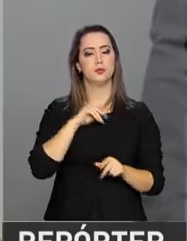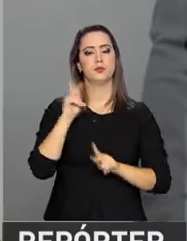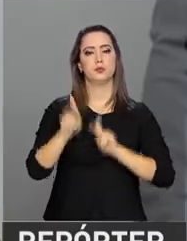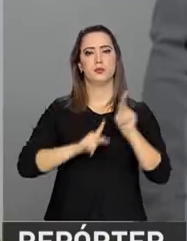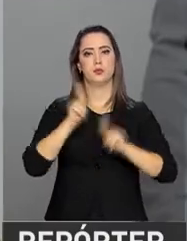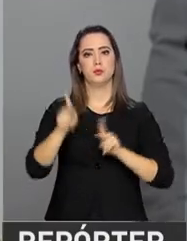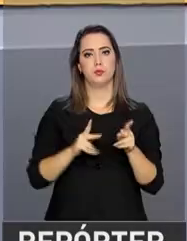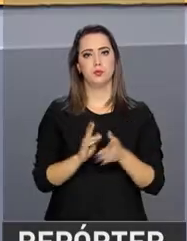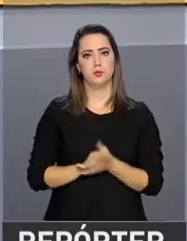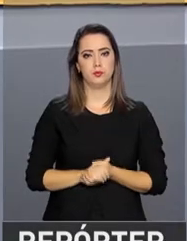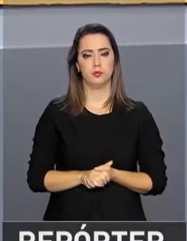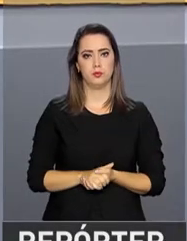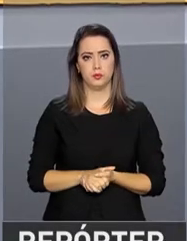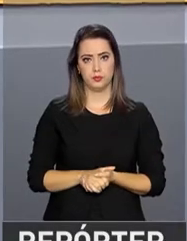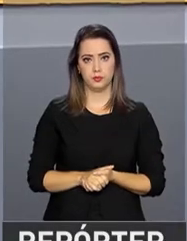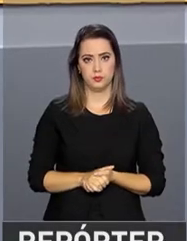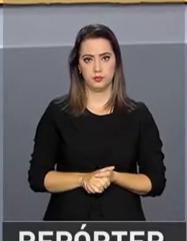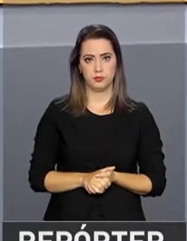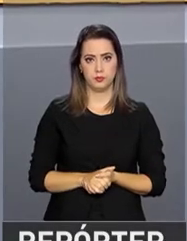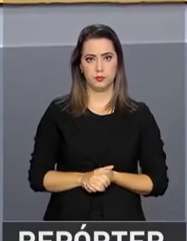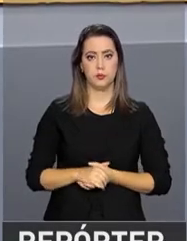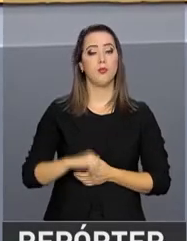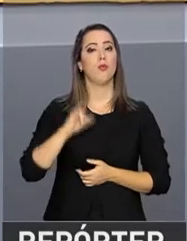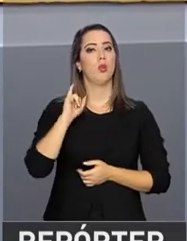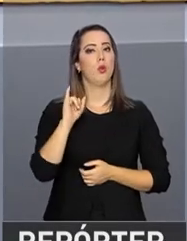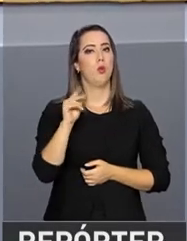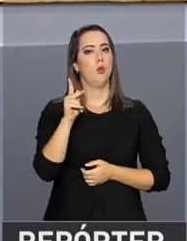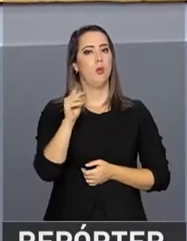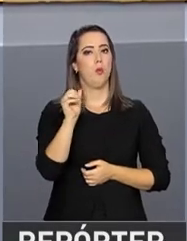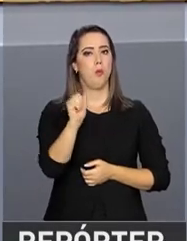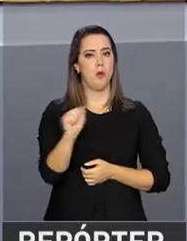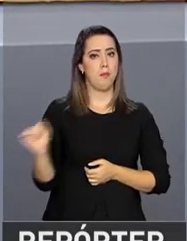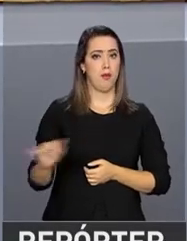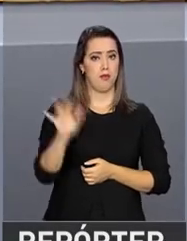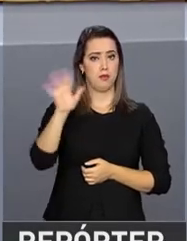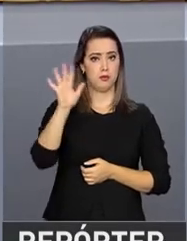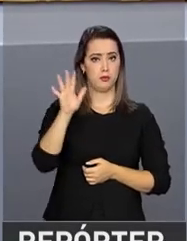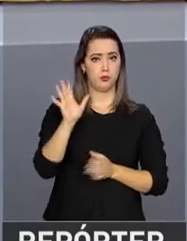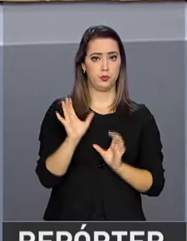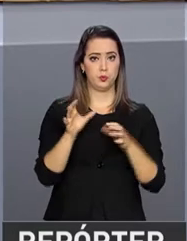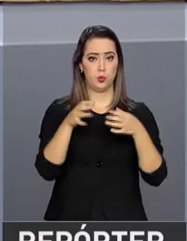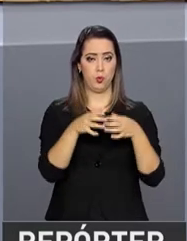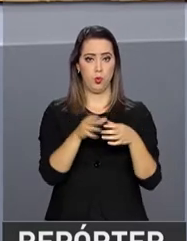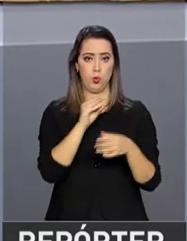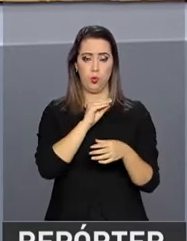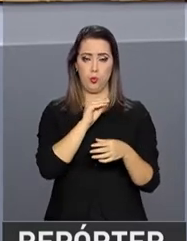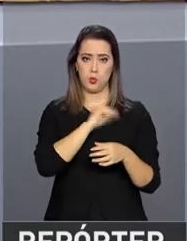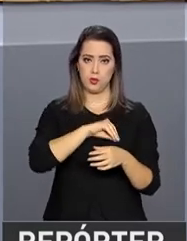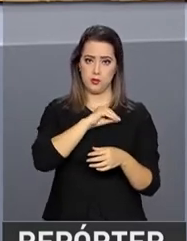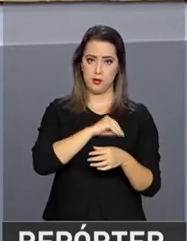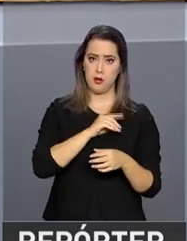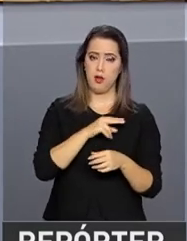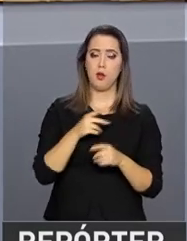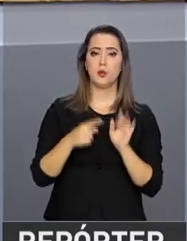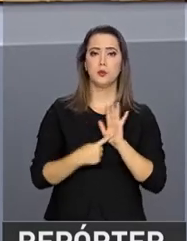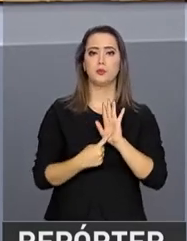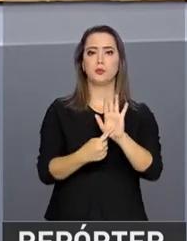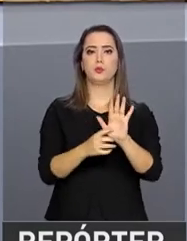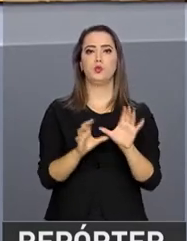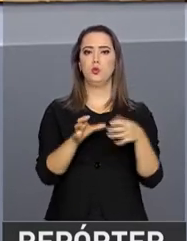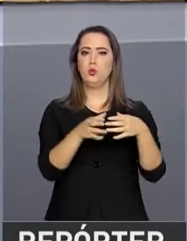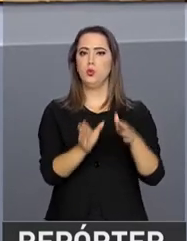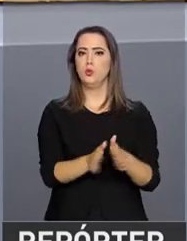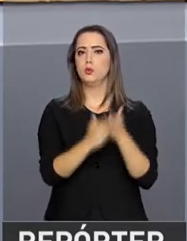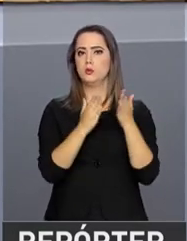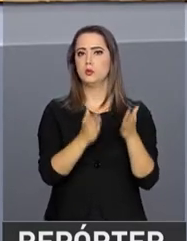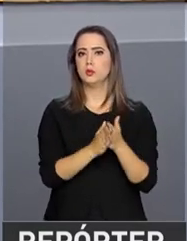população o indicador e pede inflação por faixa de renda de novembro mostra que as classes mais